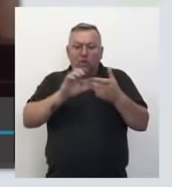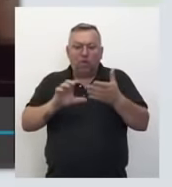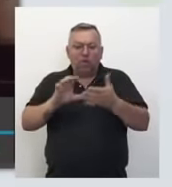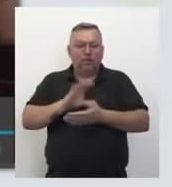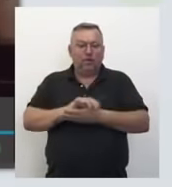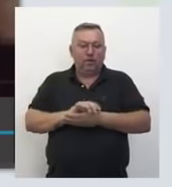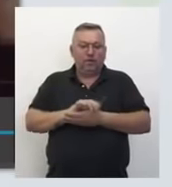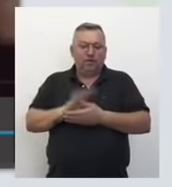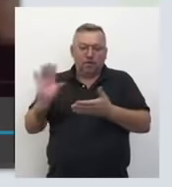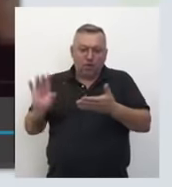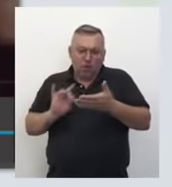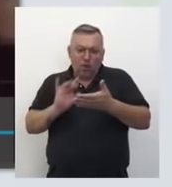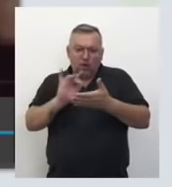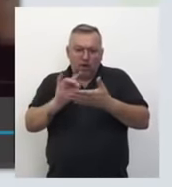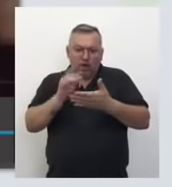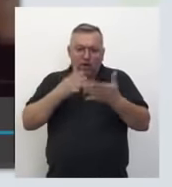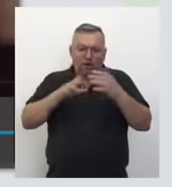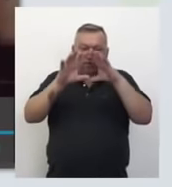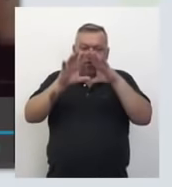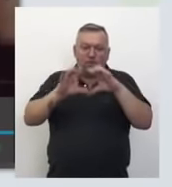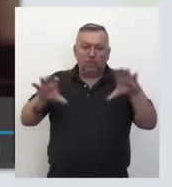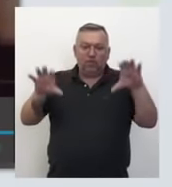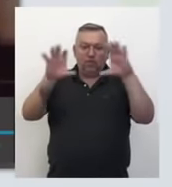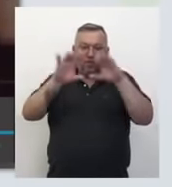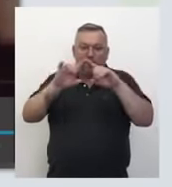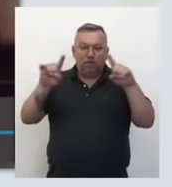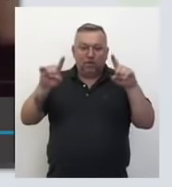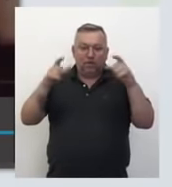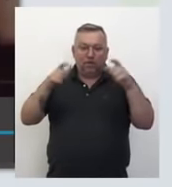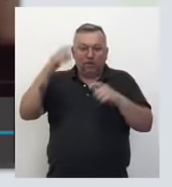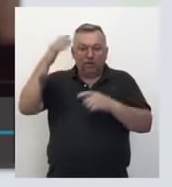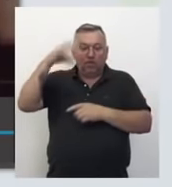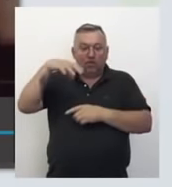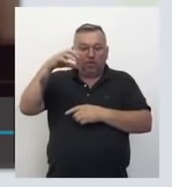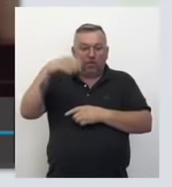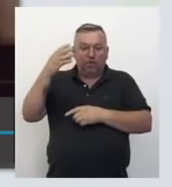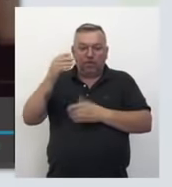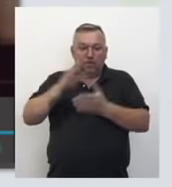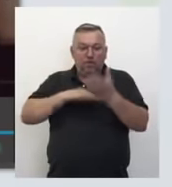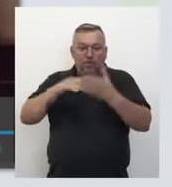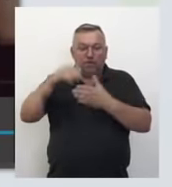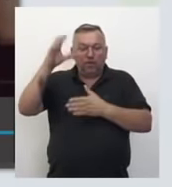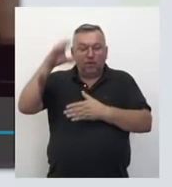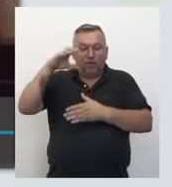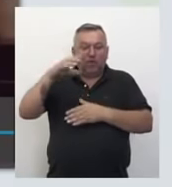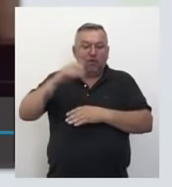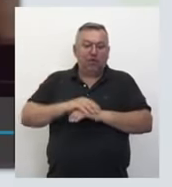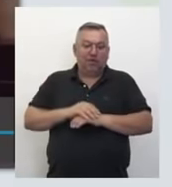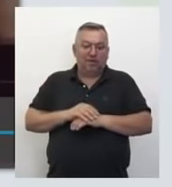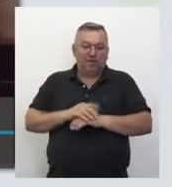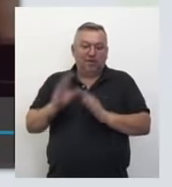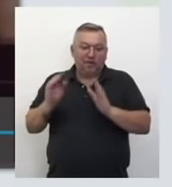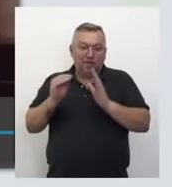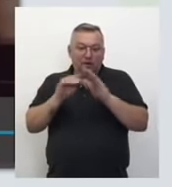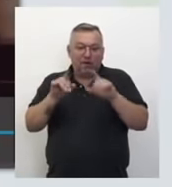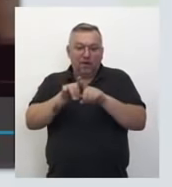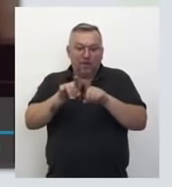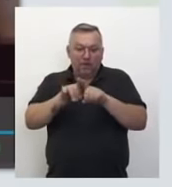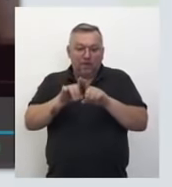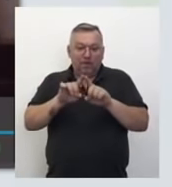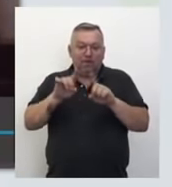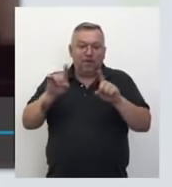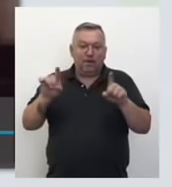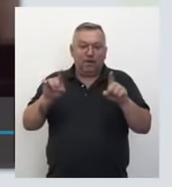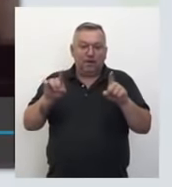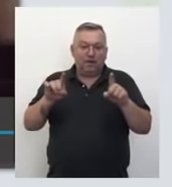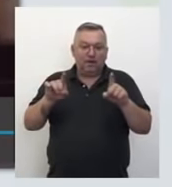aqui. Talvez eu coloque umas nuvens, porque Curitiba é uma cidade muito chuvosa, fica o tempo todo nublado, então talvez coloque isso também. Mas